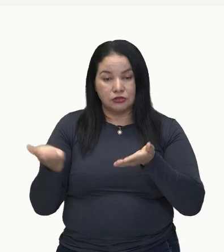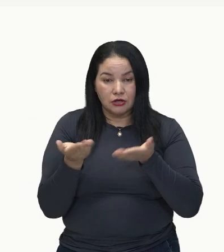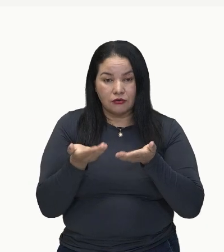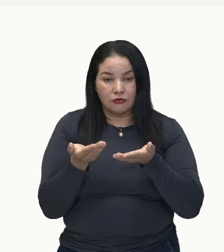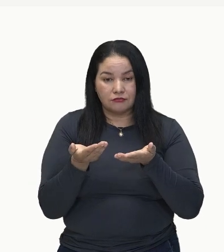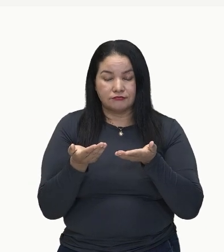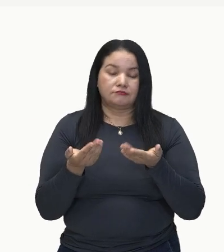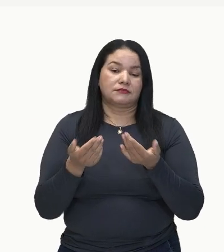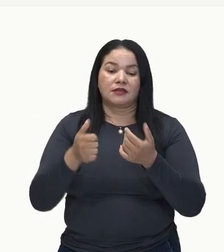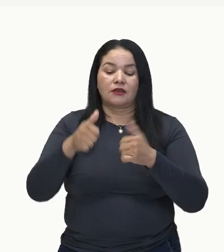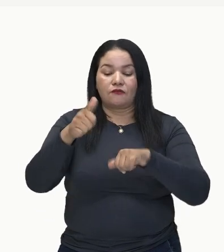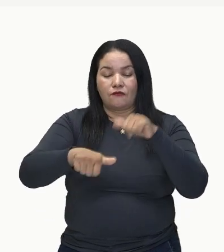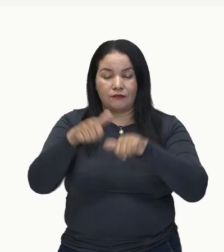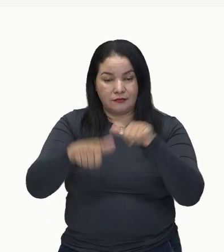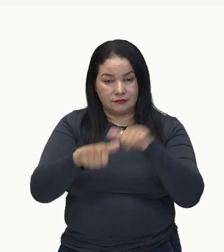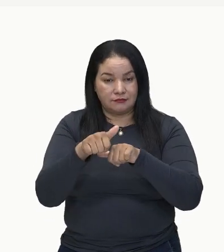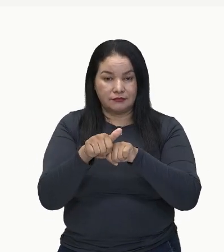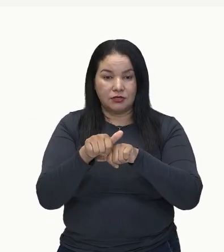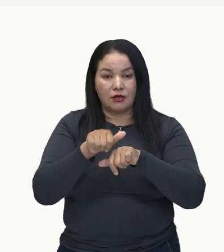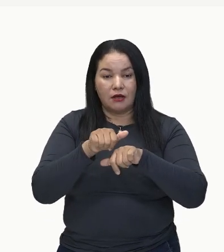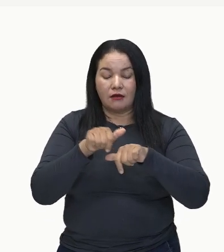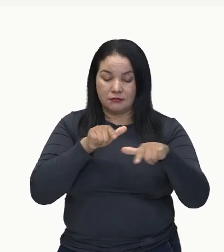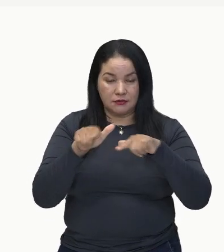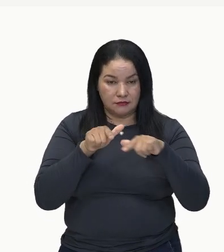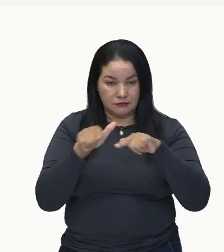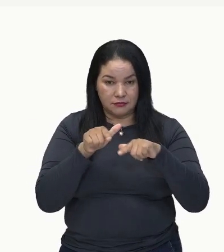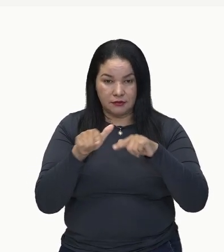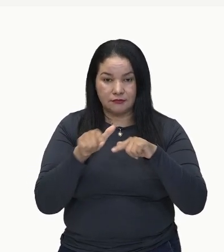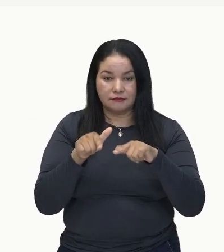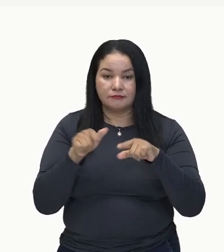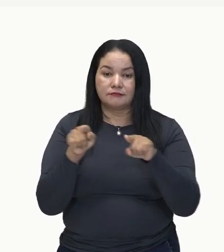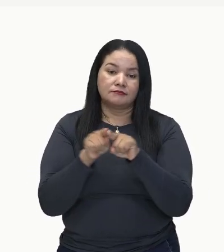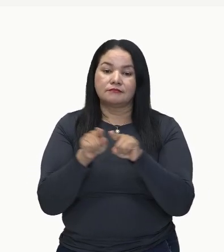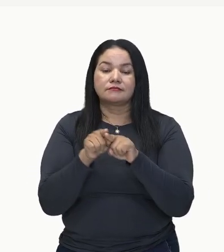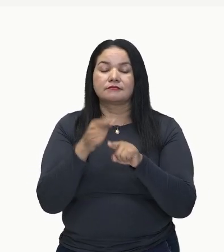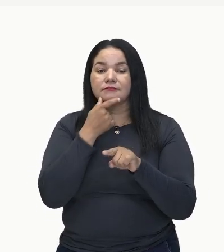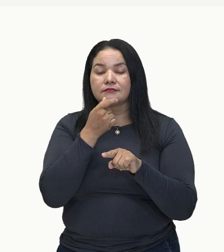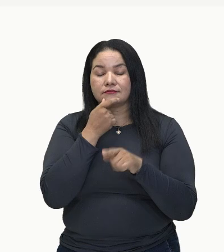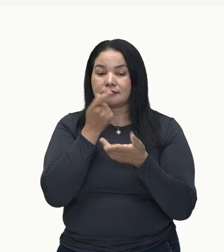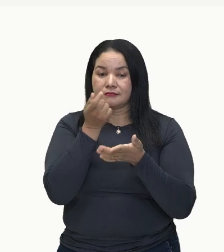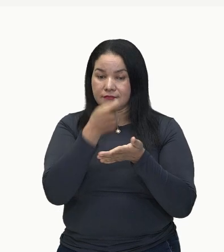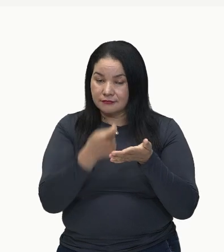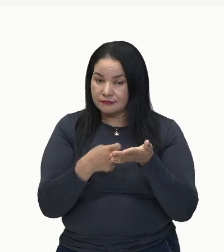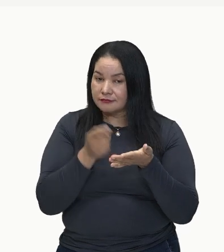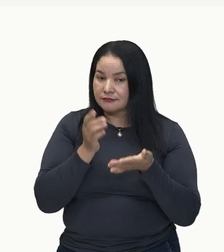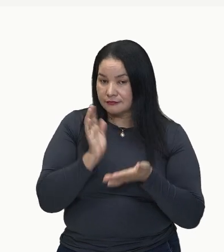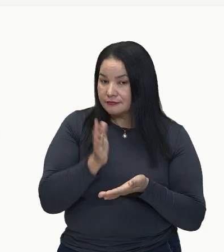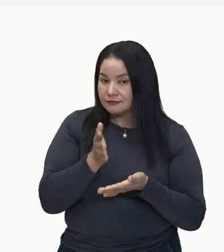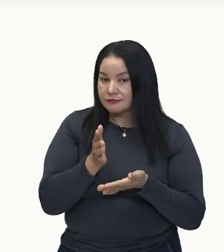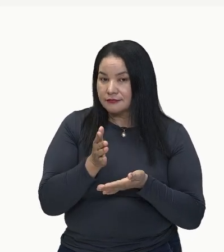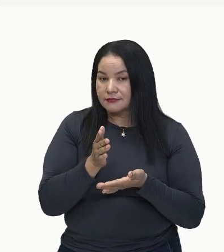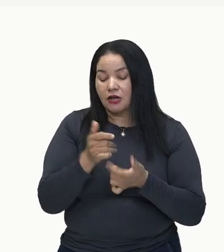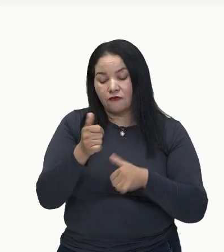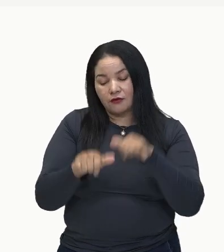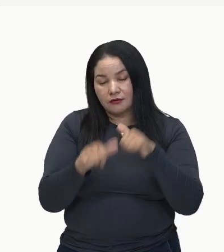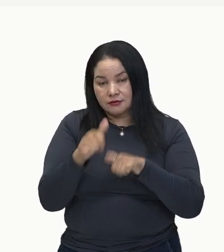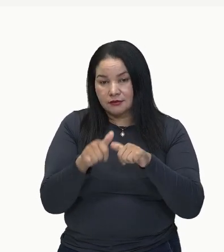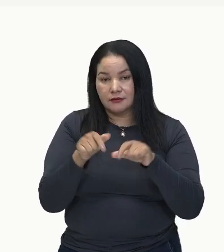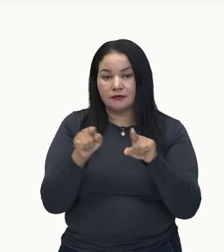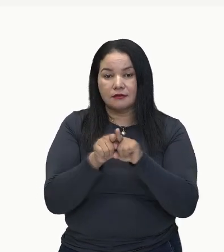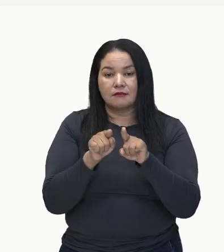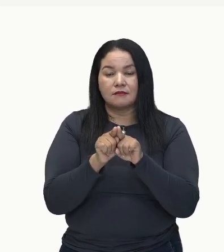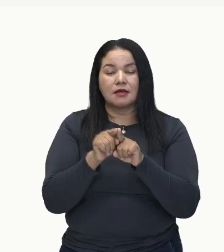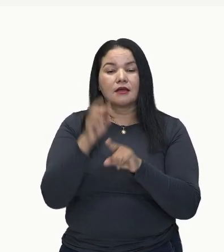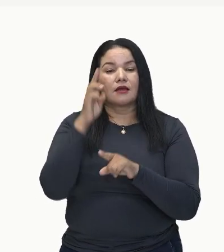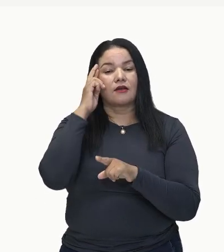obra em relação ao conjunto das obras que o autor já realizou. Ele vai fazer reflexões sobre a temática